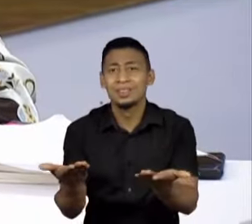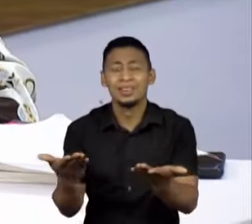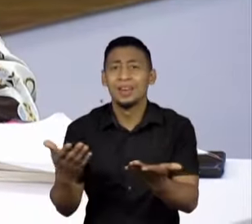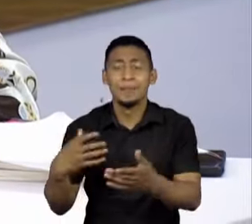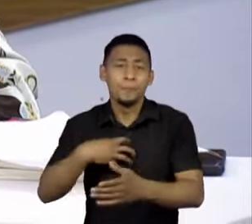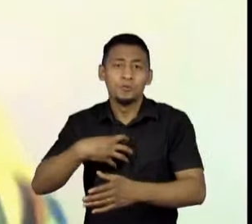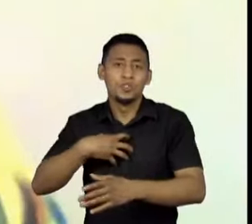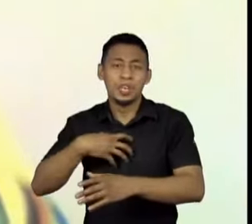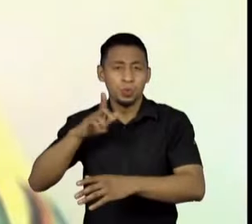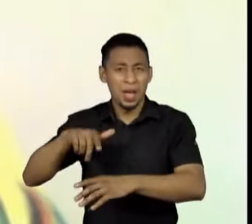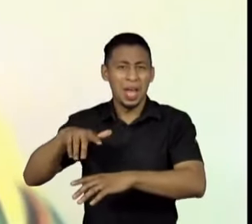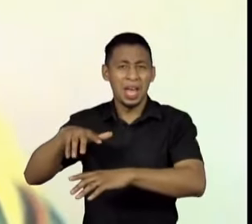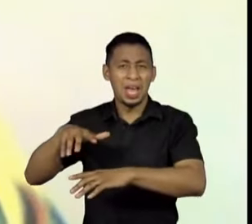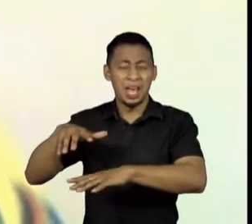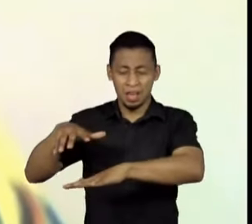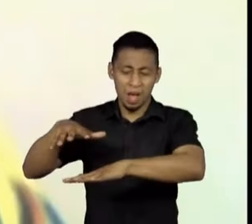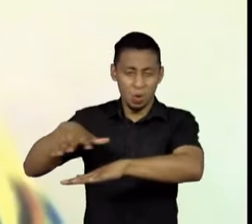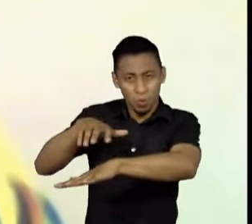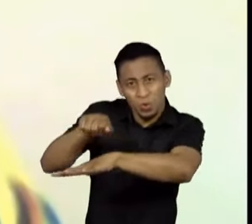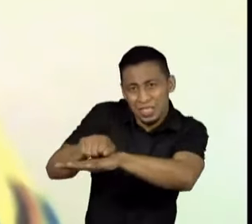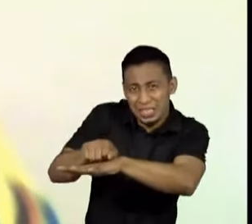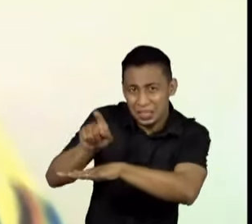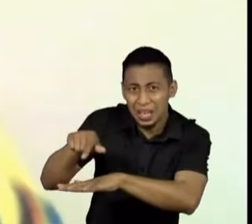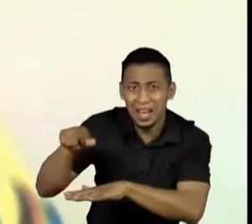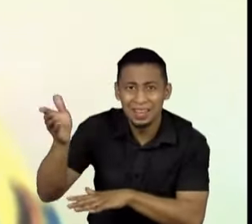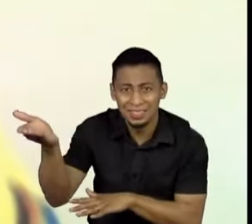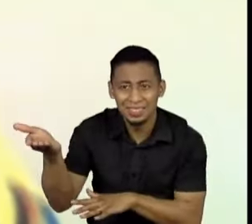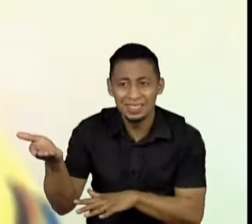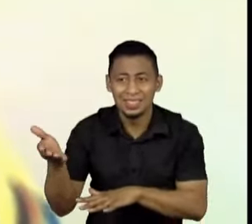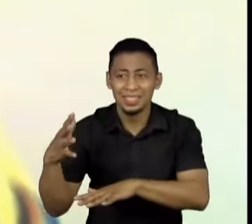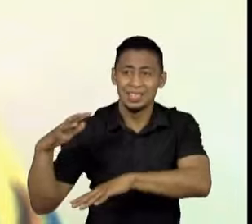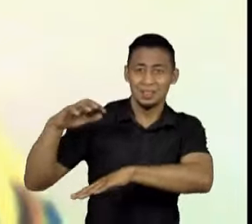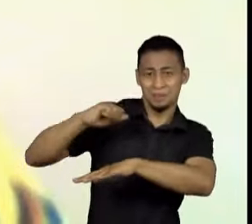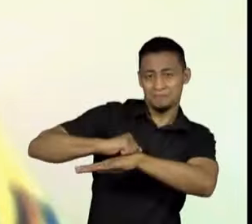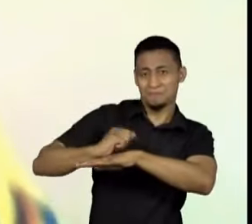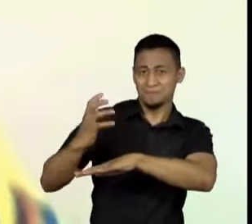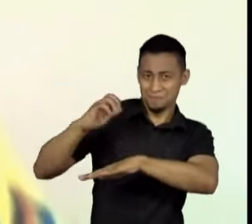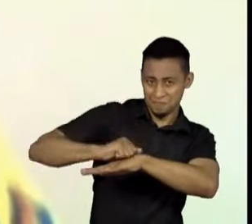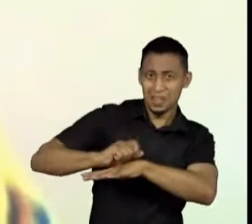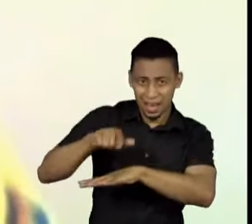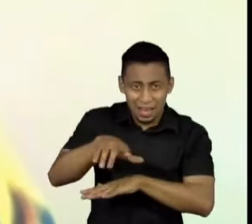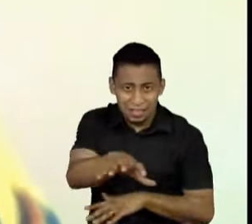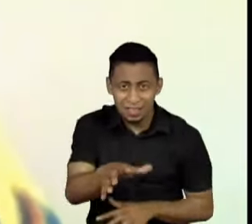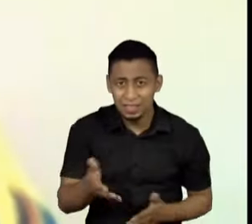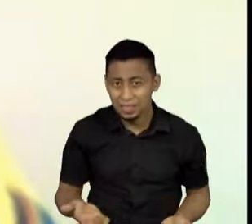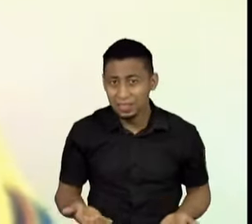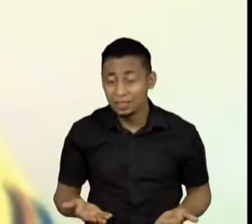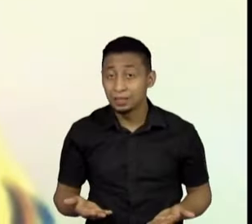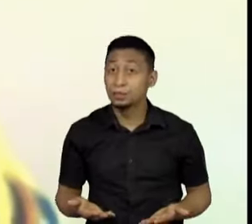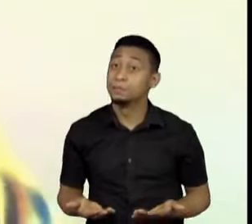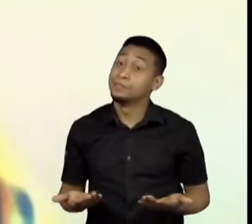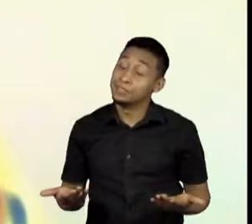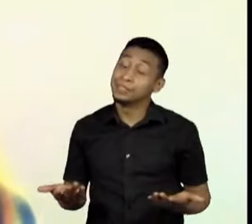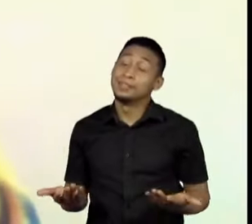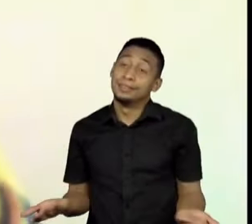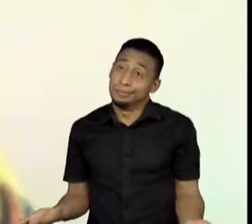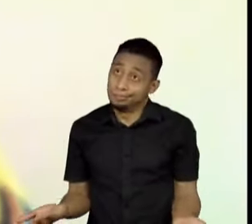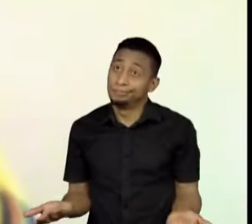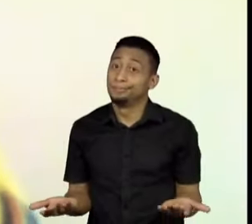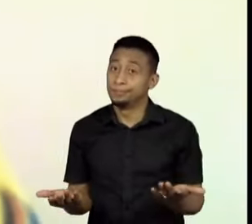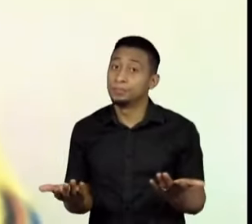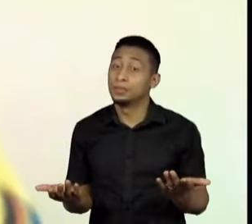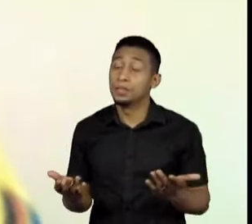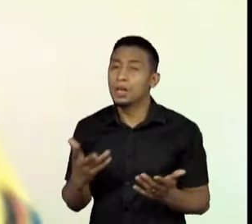colonialista, colonizador? Sem sombra de dúvida, Elisa. Eu acho que é um fetiche, sim.